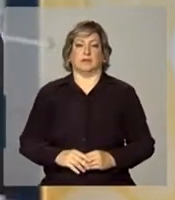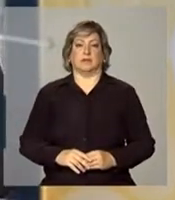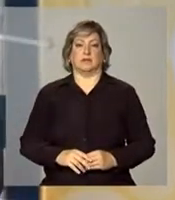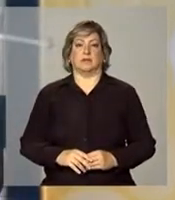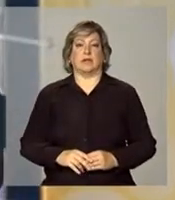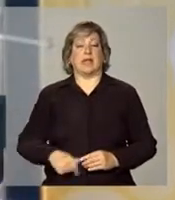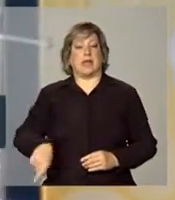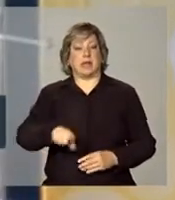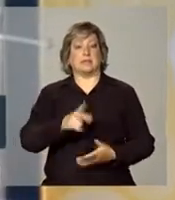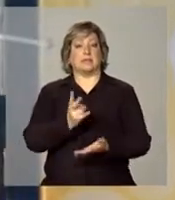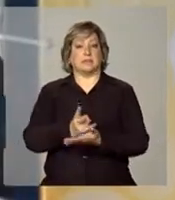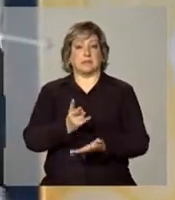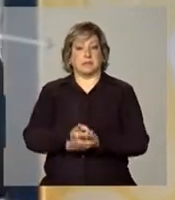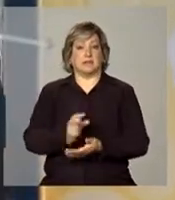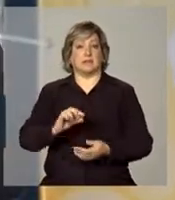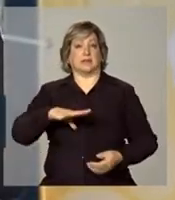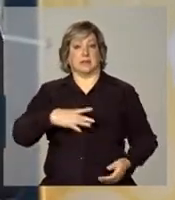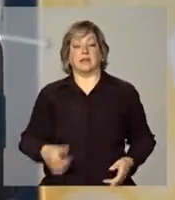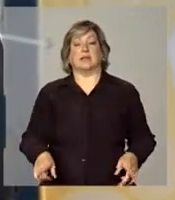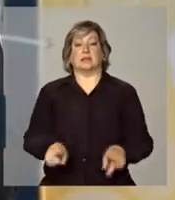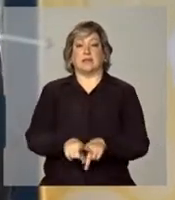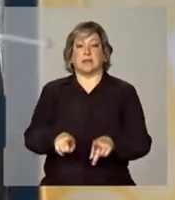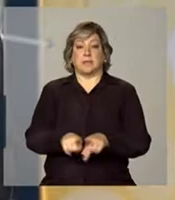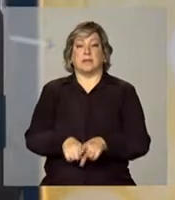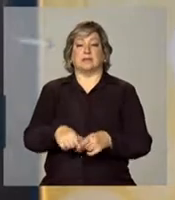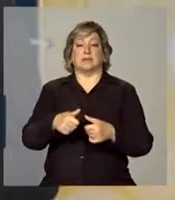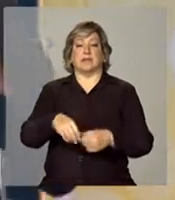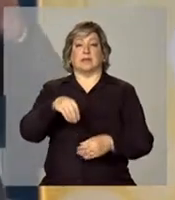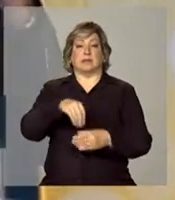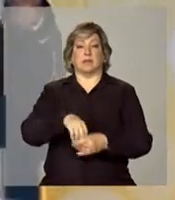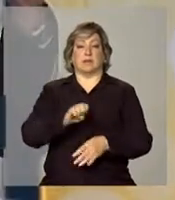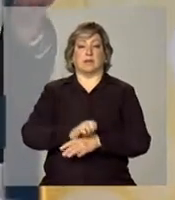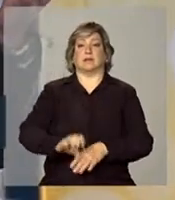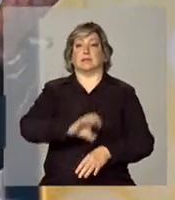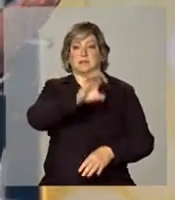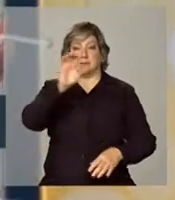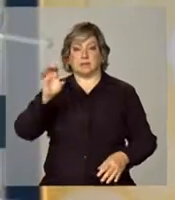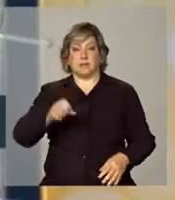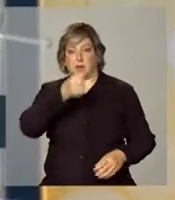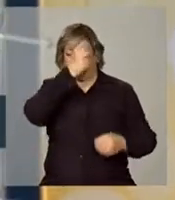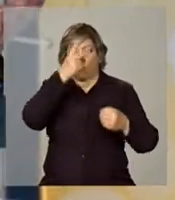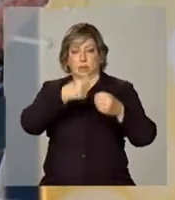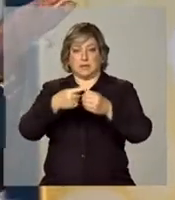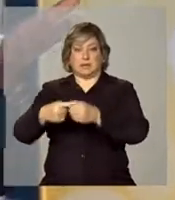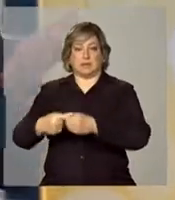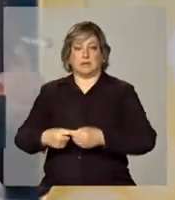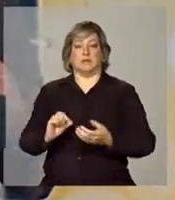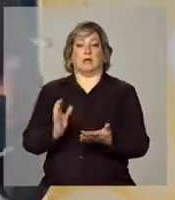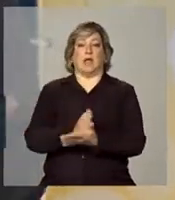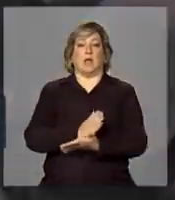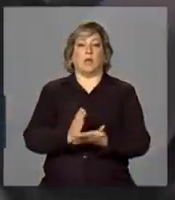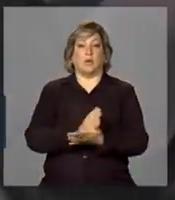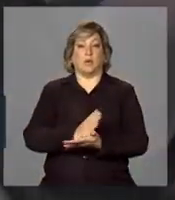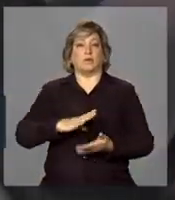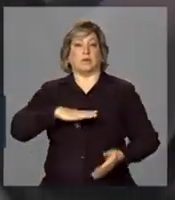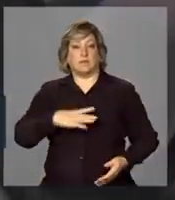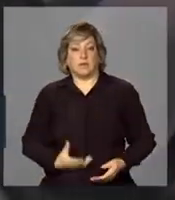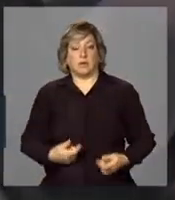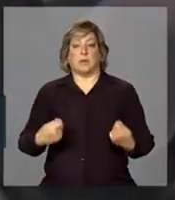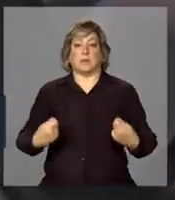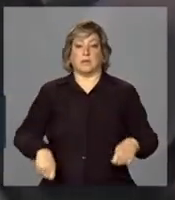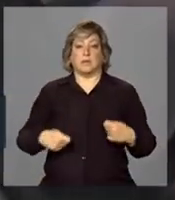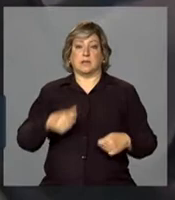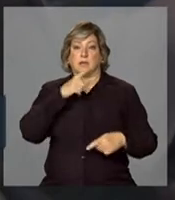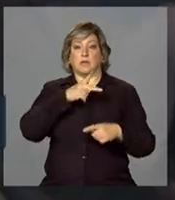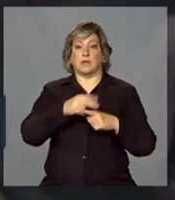mesmos desafios também estão nos estados e municípios. A gente levantou aqui alguns municípios, alguns desafios que precisam ser superados